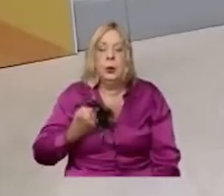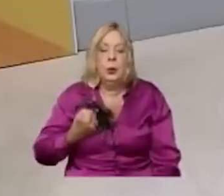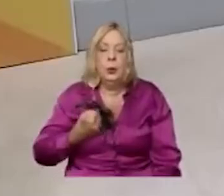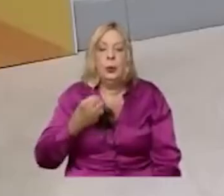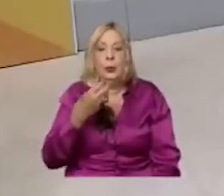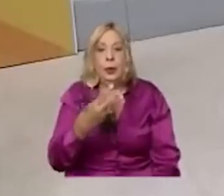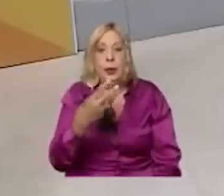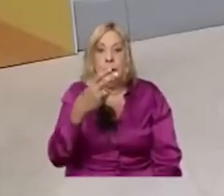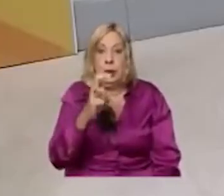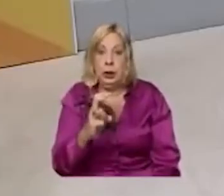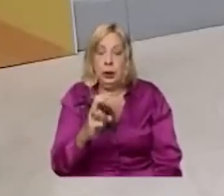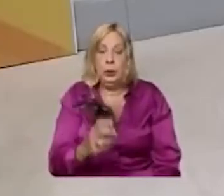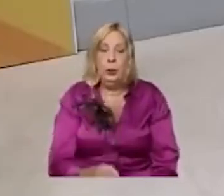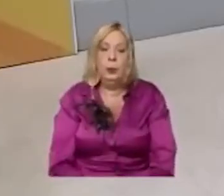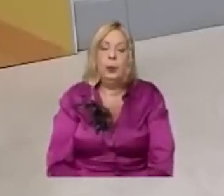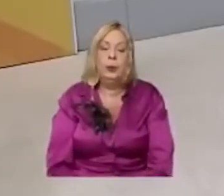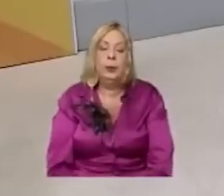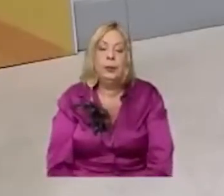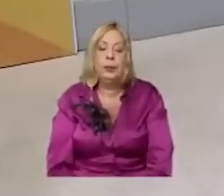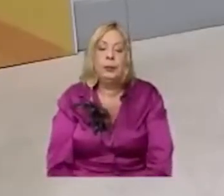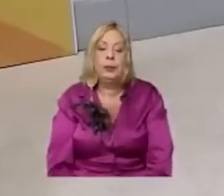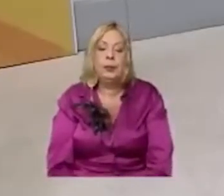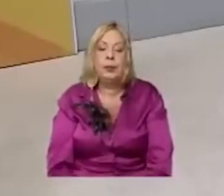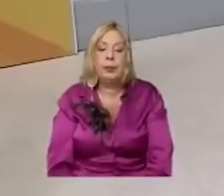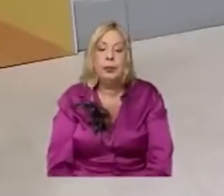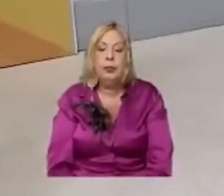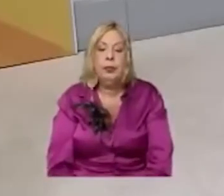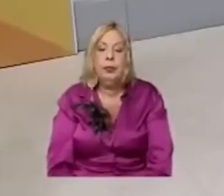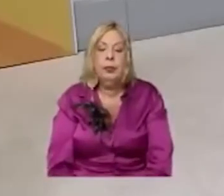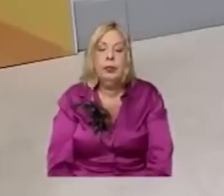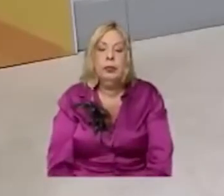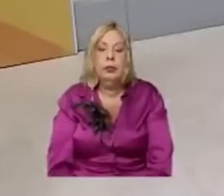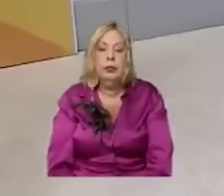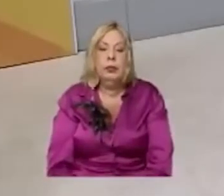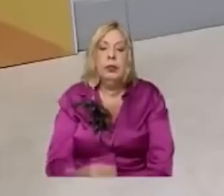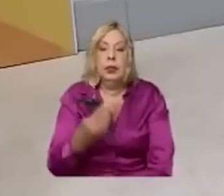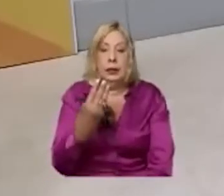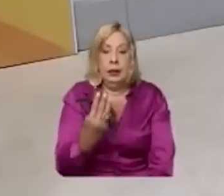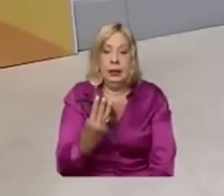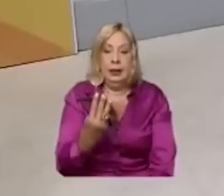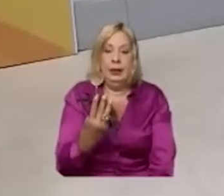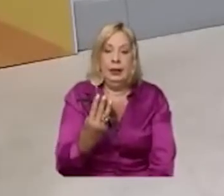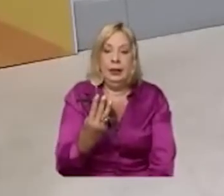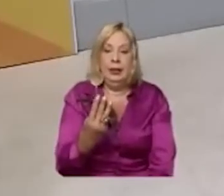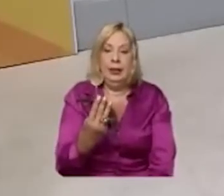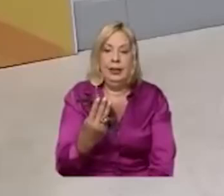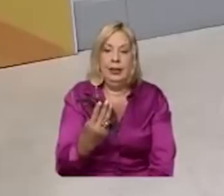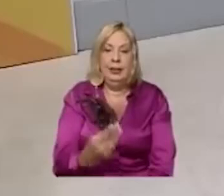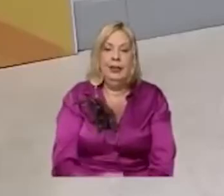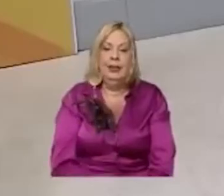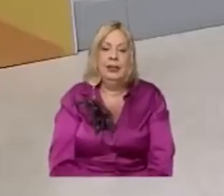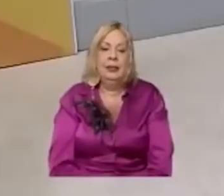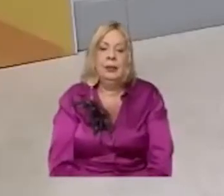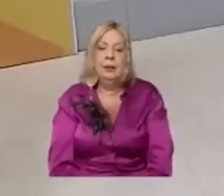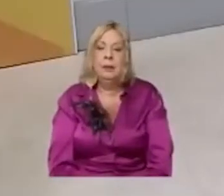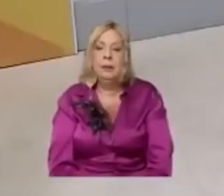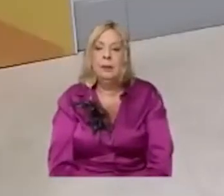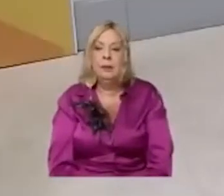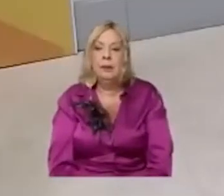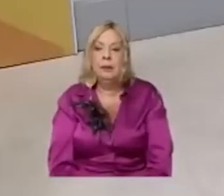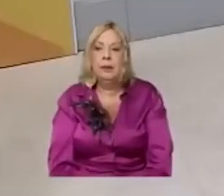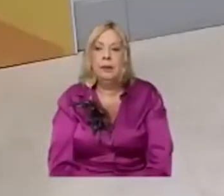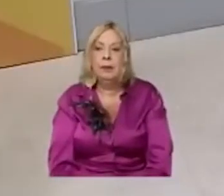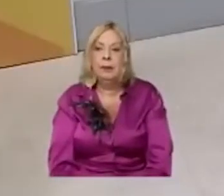com 35. E vai marcando e dançando. E o número 3, saiu também. Vai lá, meu compadre. Vai